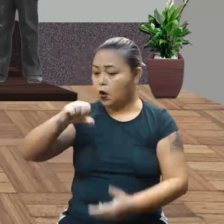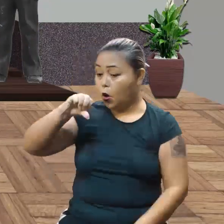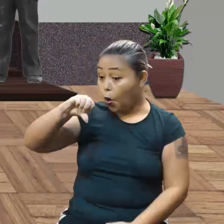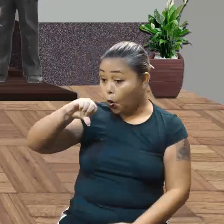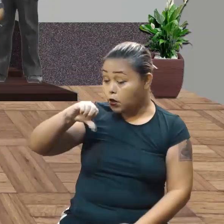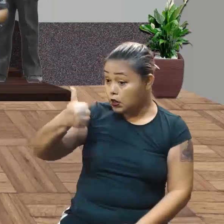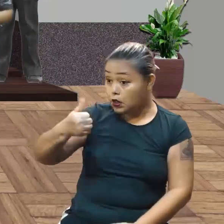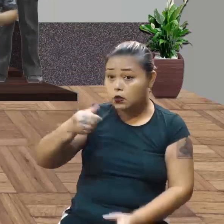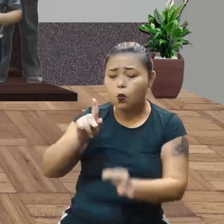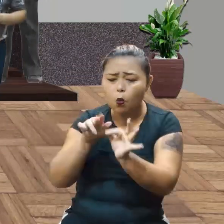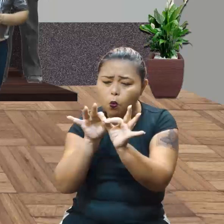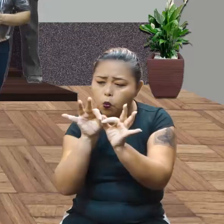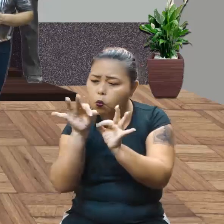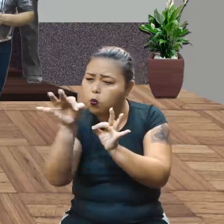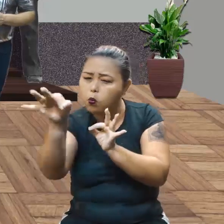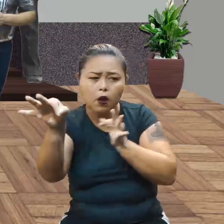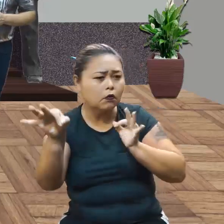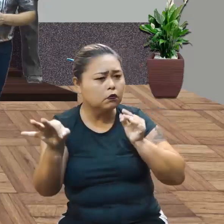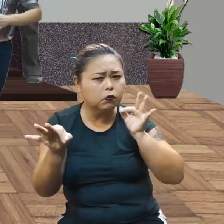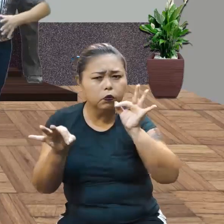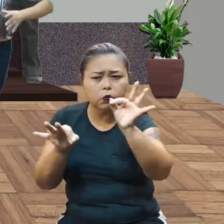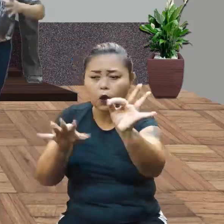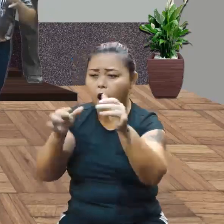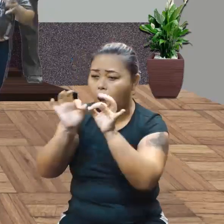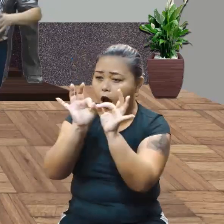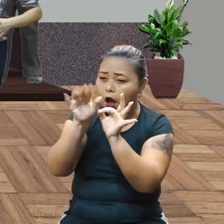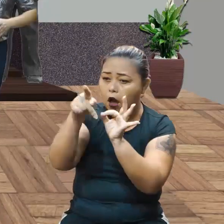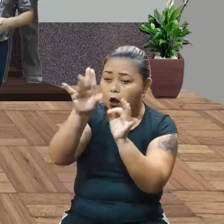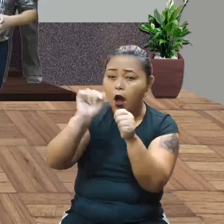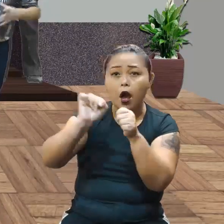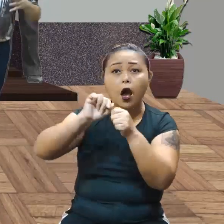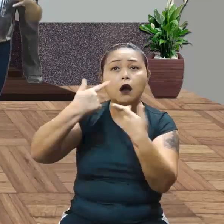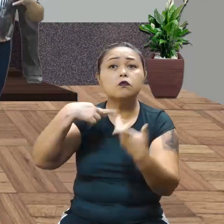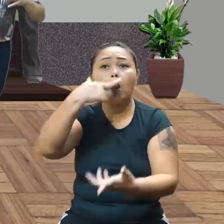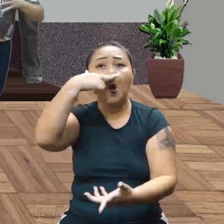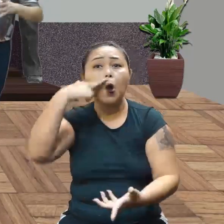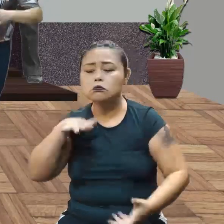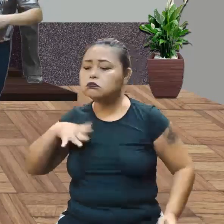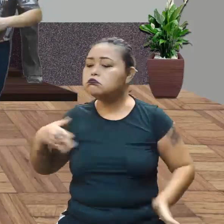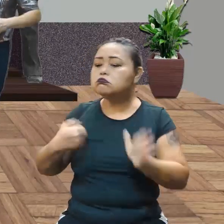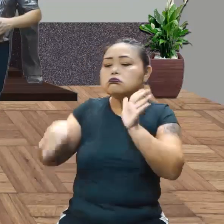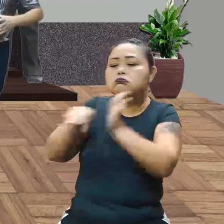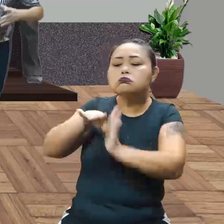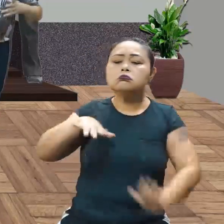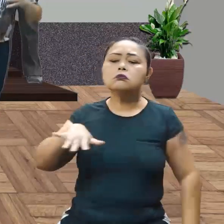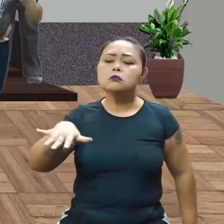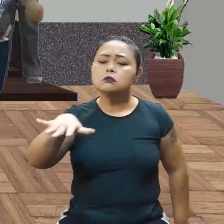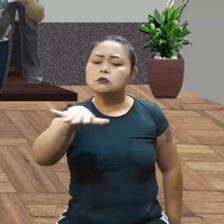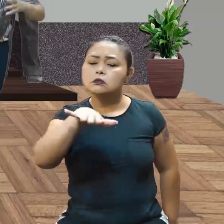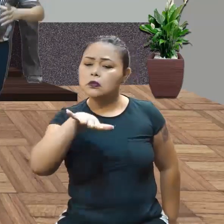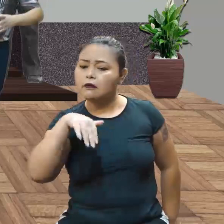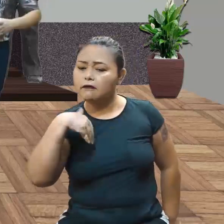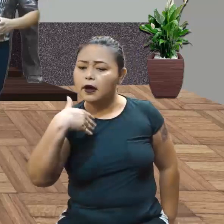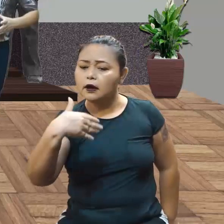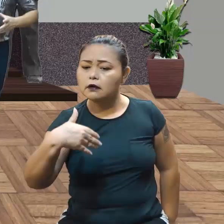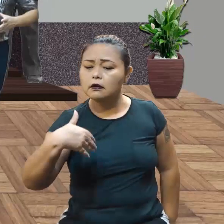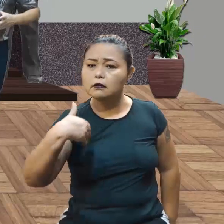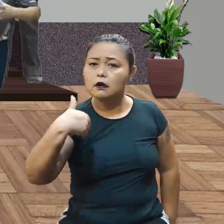1.781 quilômetros. Aí Rondon chega ali naquela região, vai se